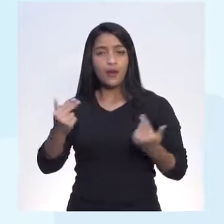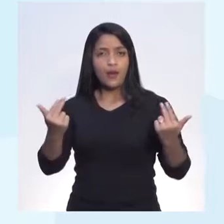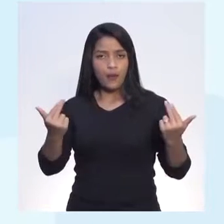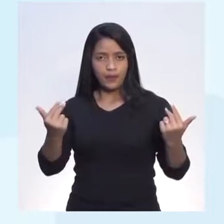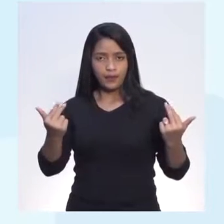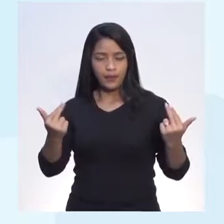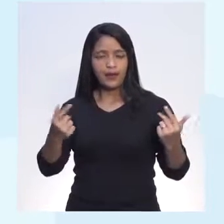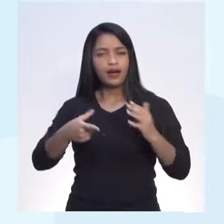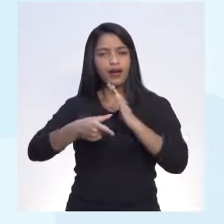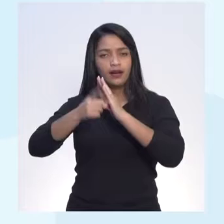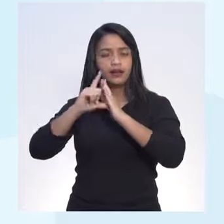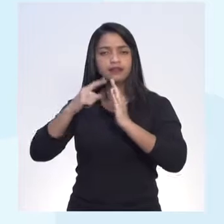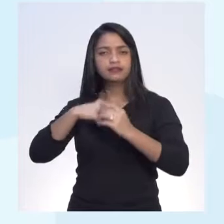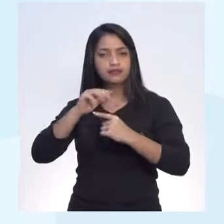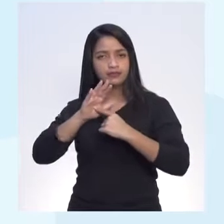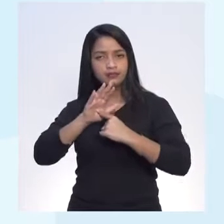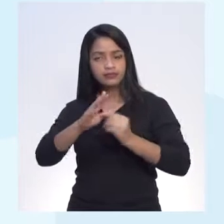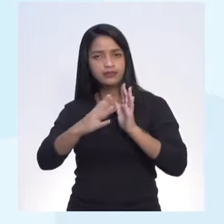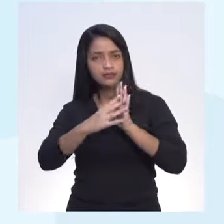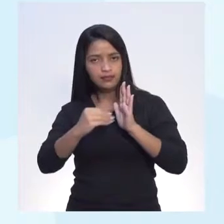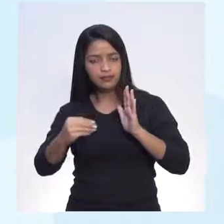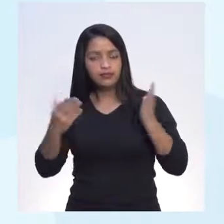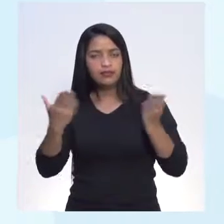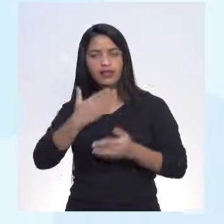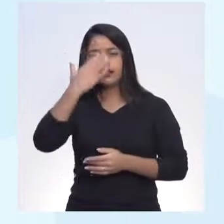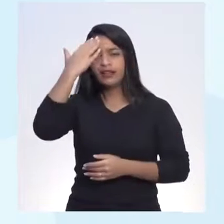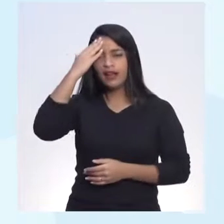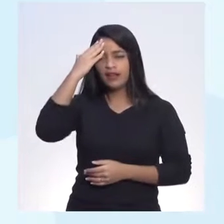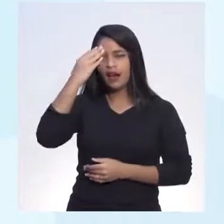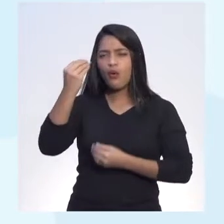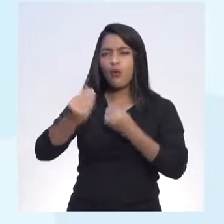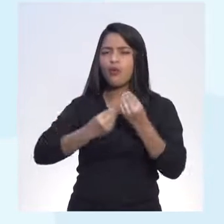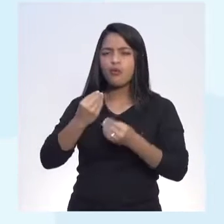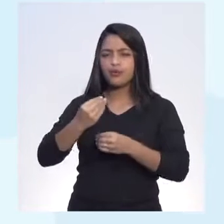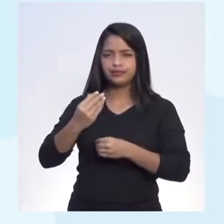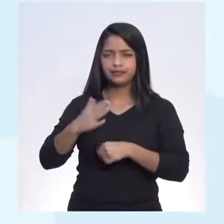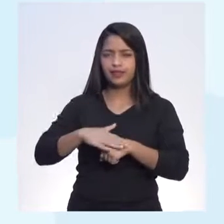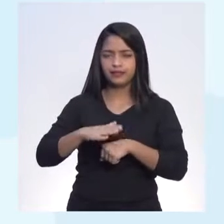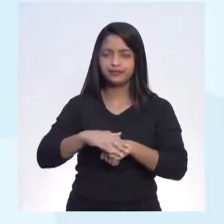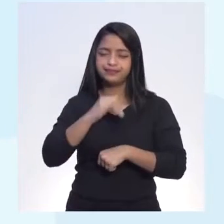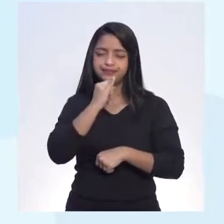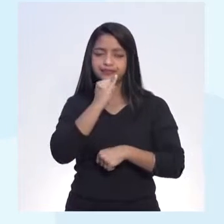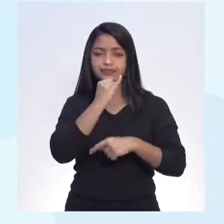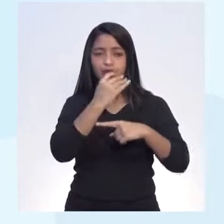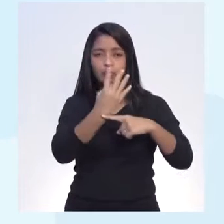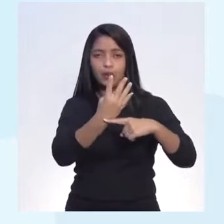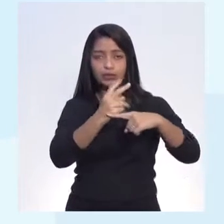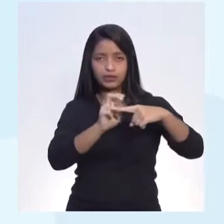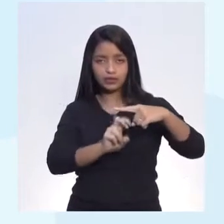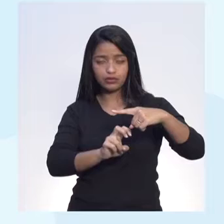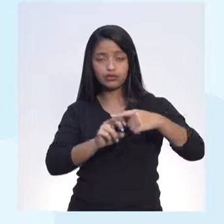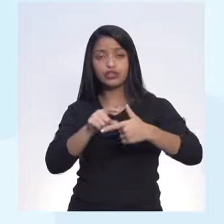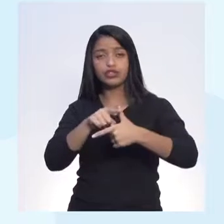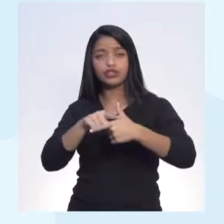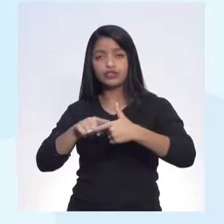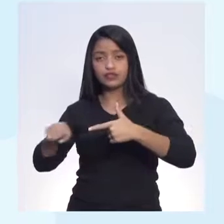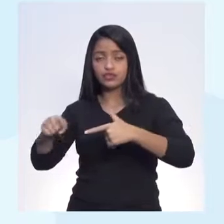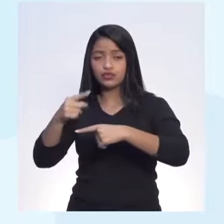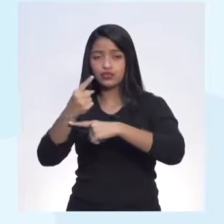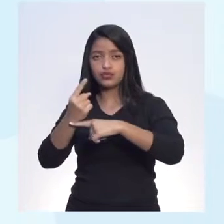mas nós vamos tentar entender como que ele é feito. Então, eu tenho 4 quintos e eu quero dividir 1/3. O que eu faço